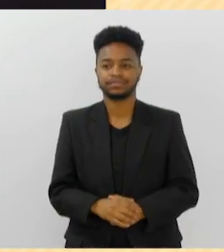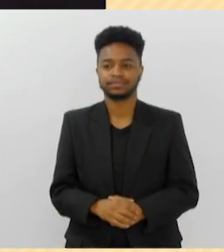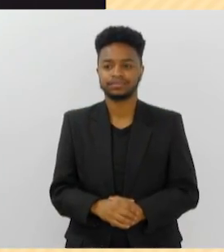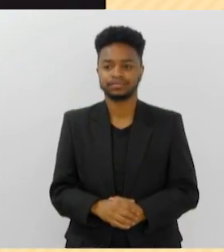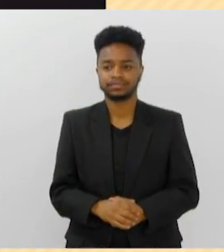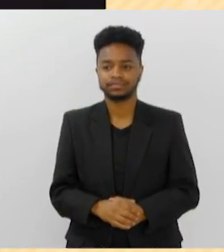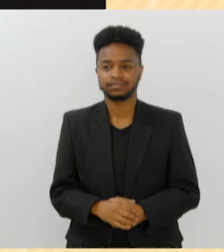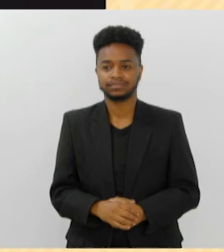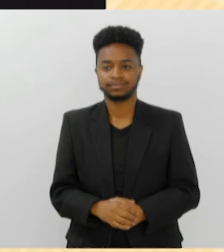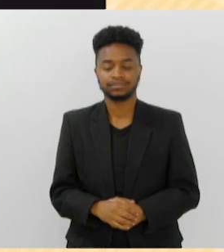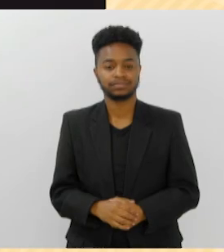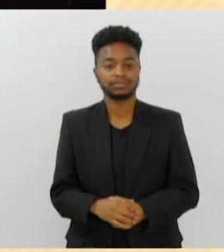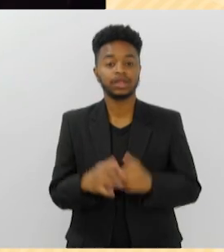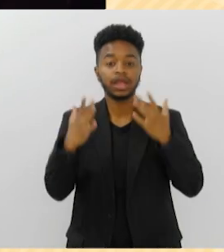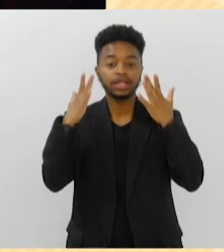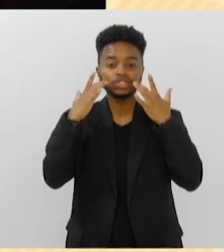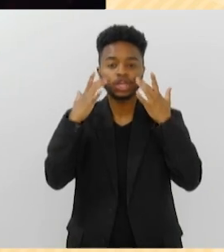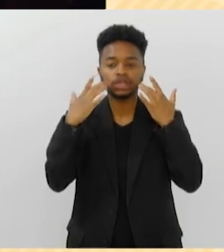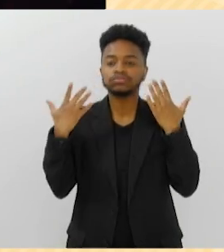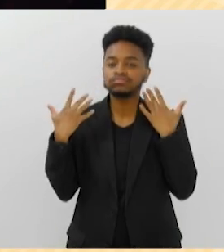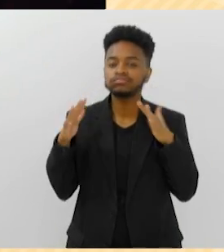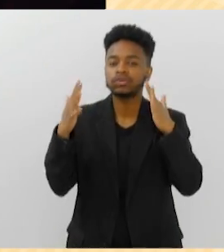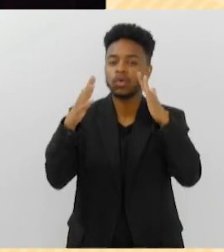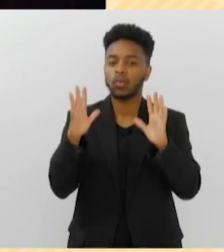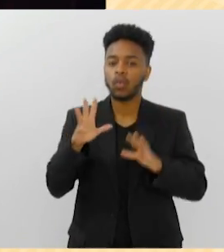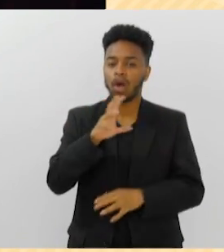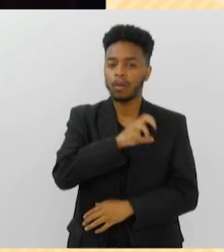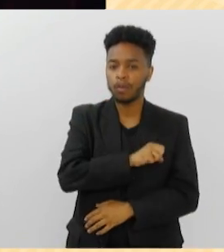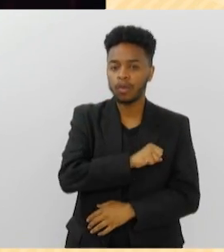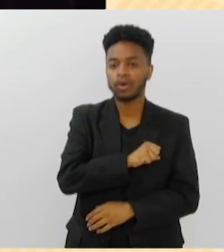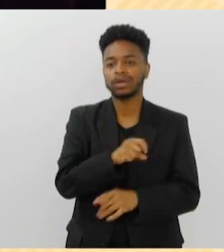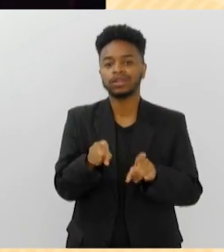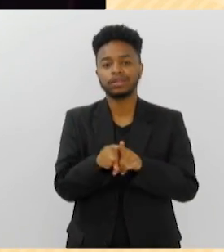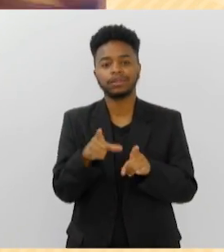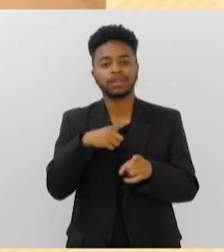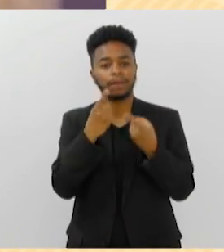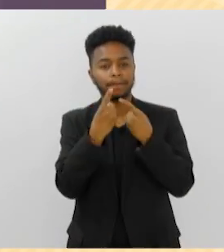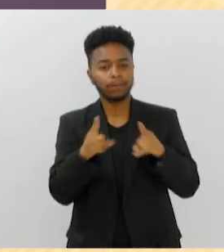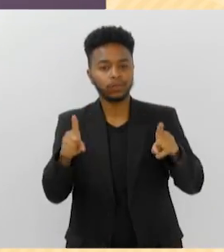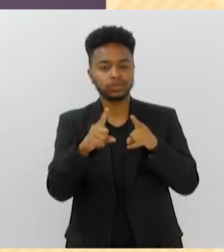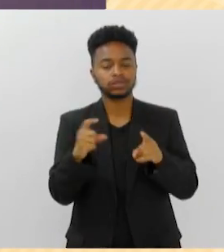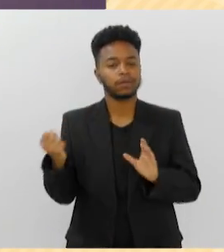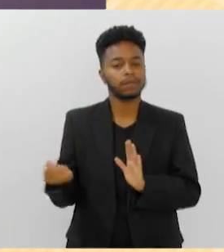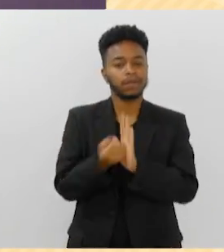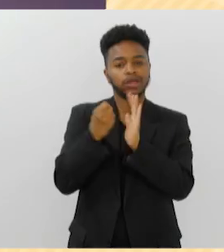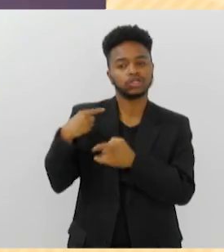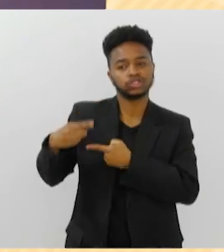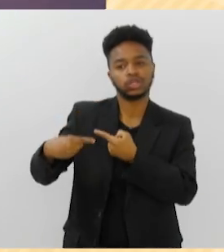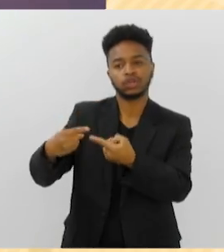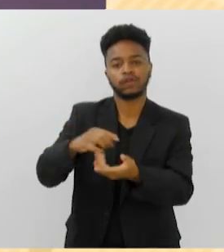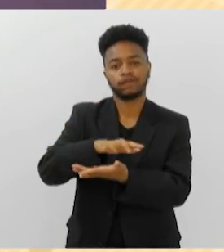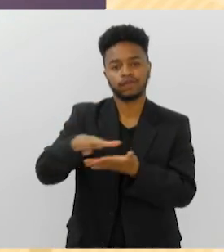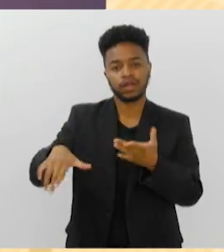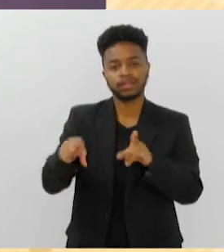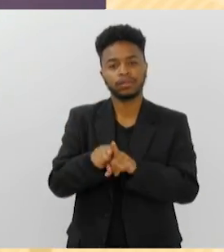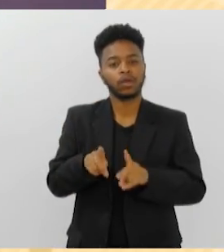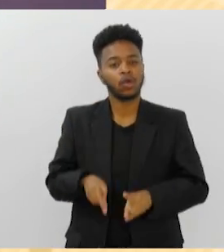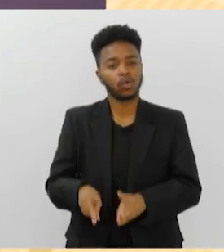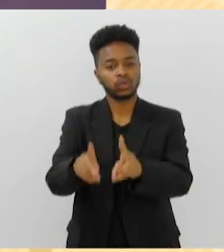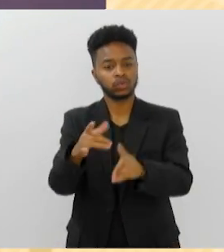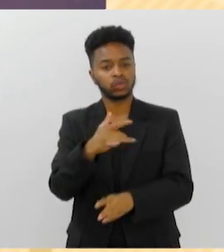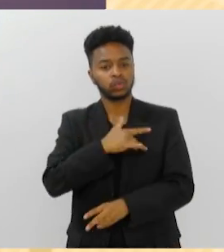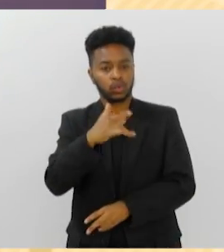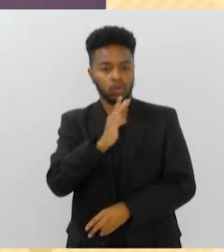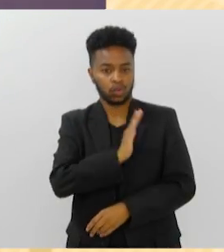A peça é uma verdadeira celebração ao amor, com canções que marcaram gerações e continuam a tocar os corações,